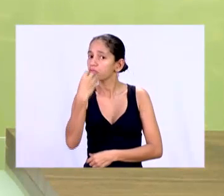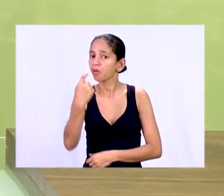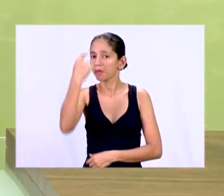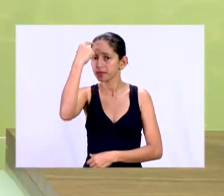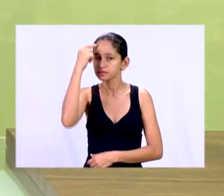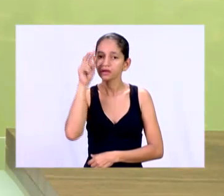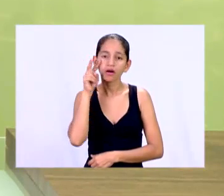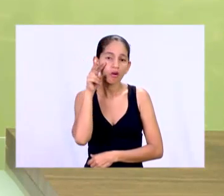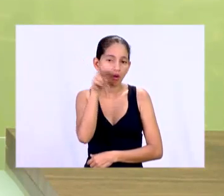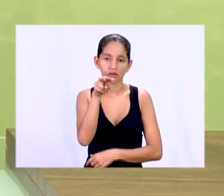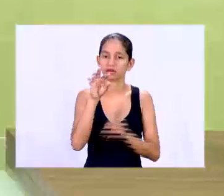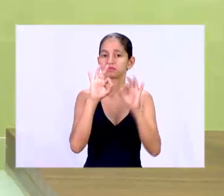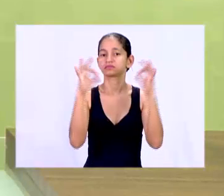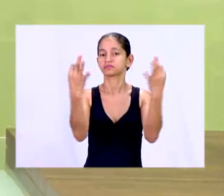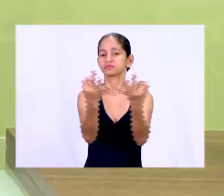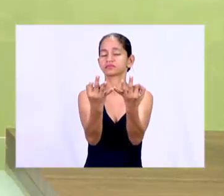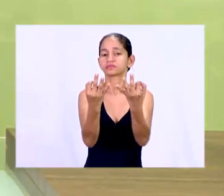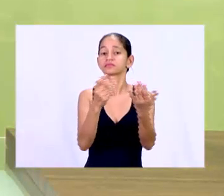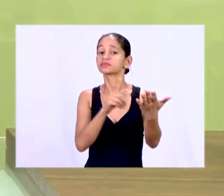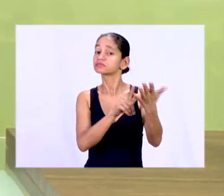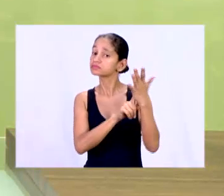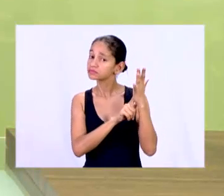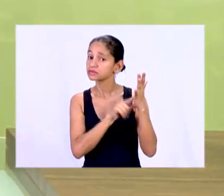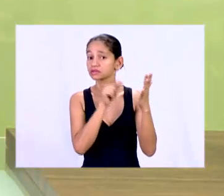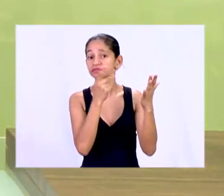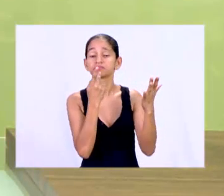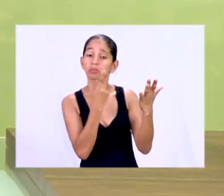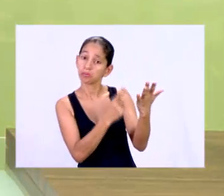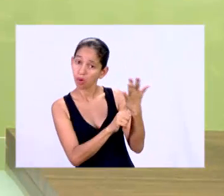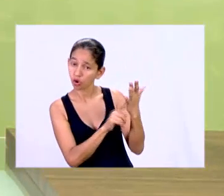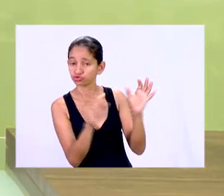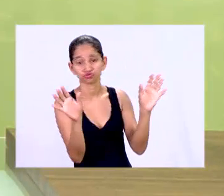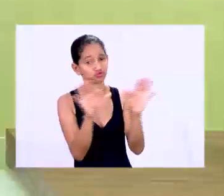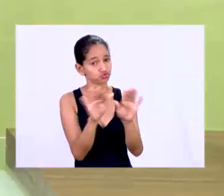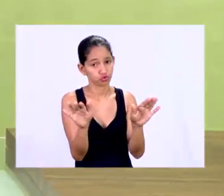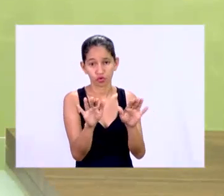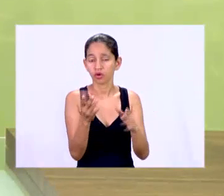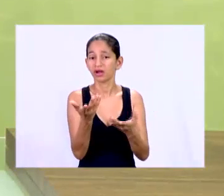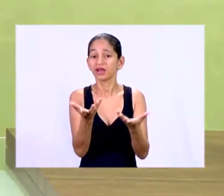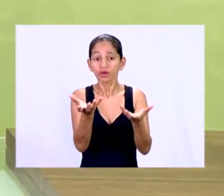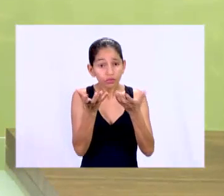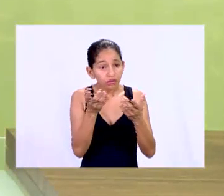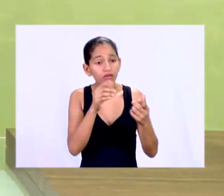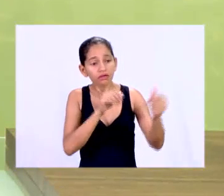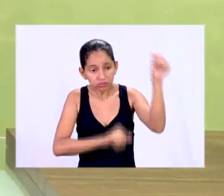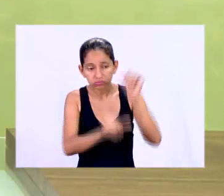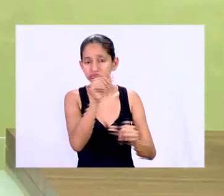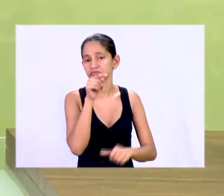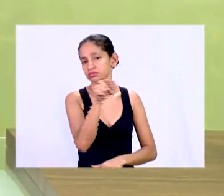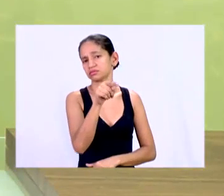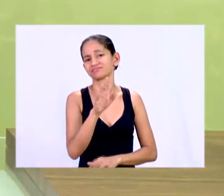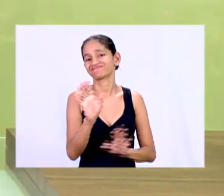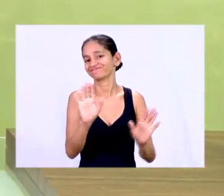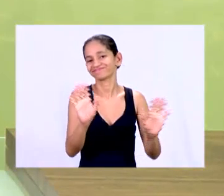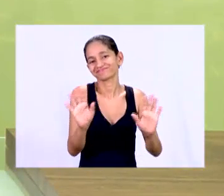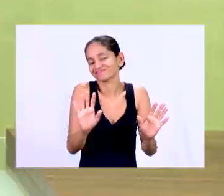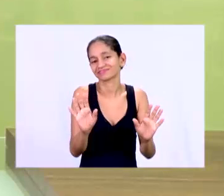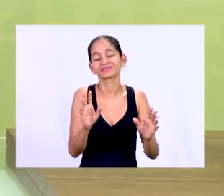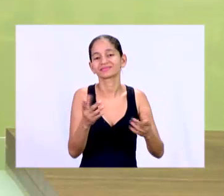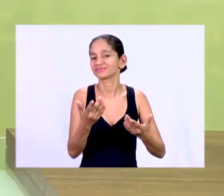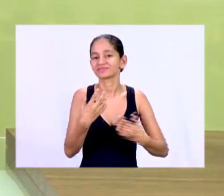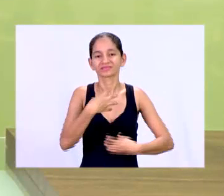quê? Que o outro me apresenta para mim aquilo que ele é, e não aquilo que eu quero que ele seja. Ok? Então nós temos